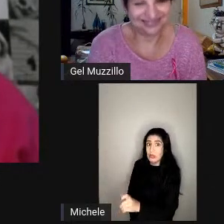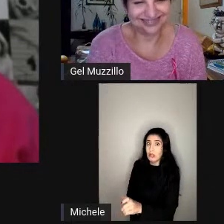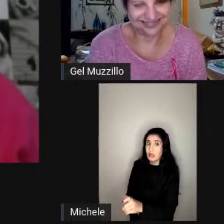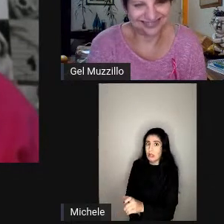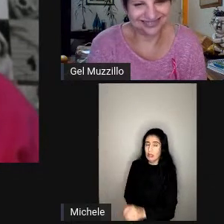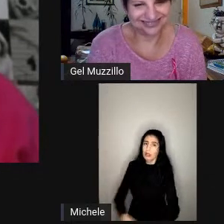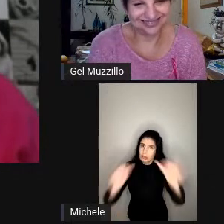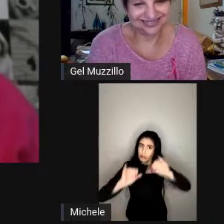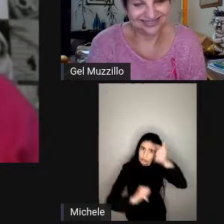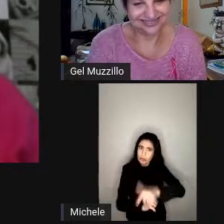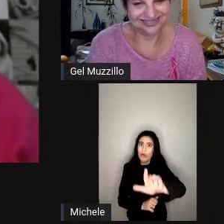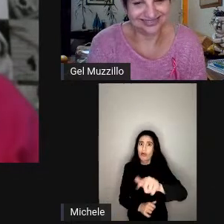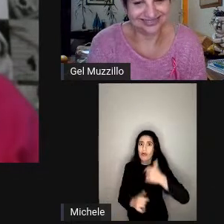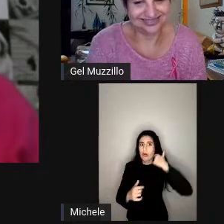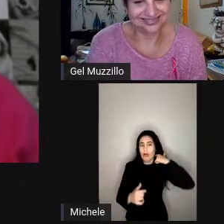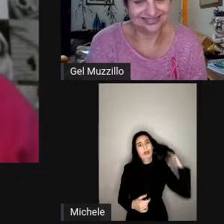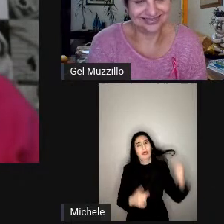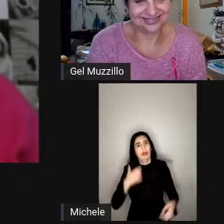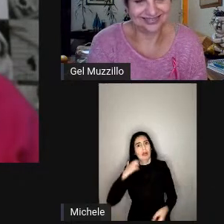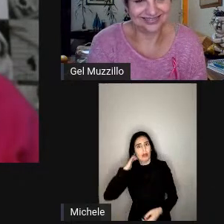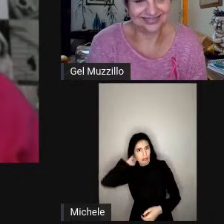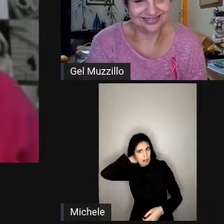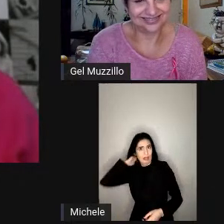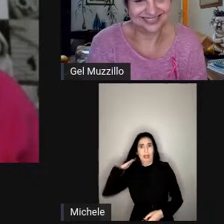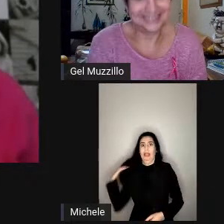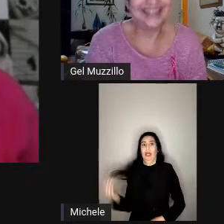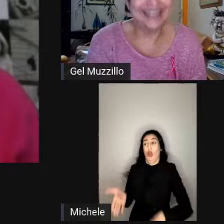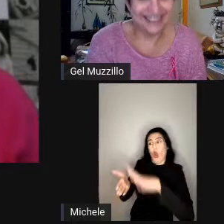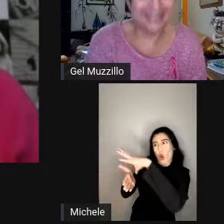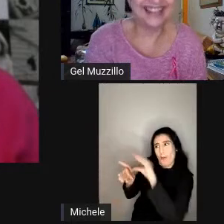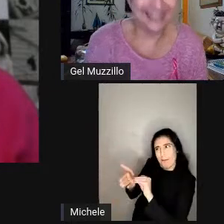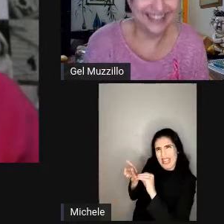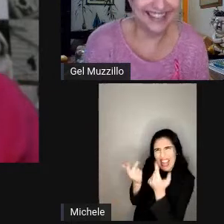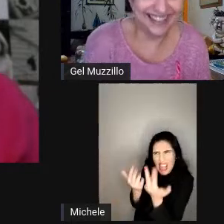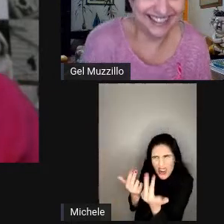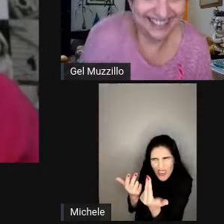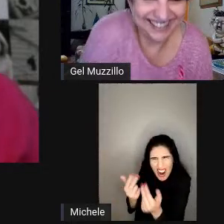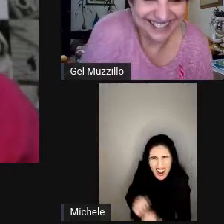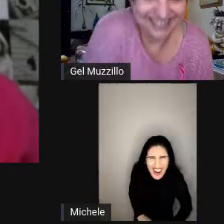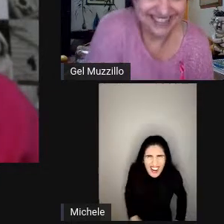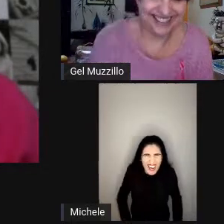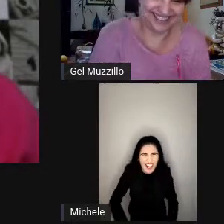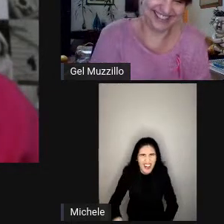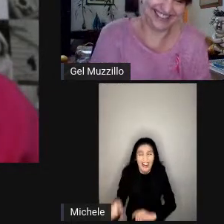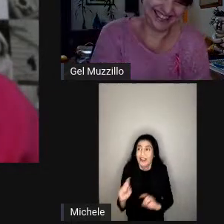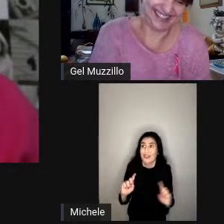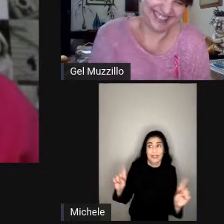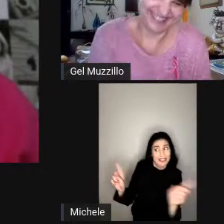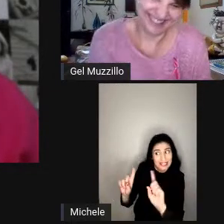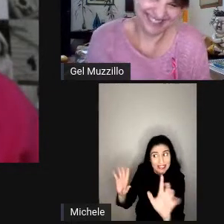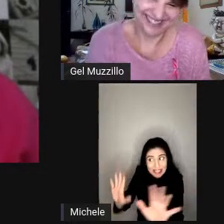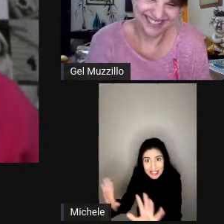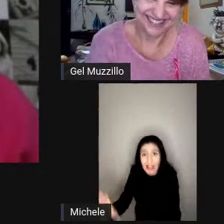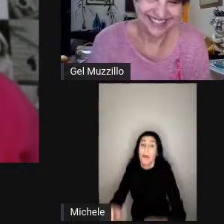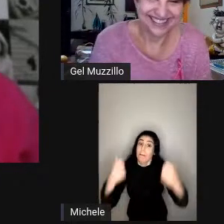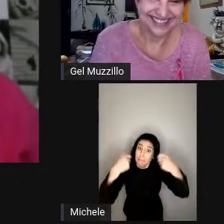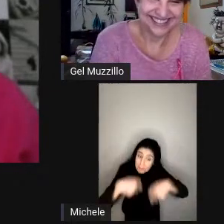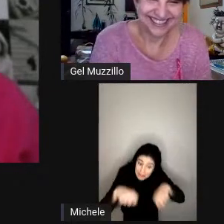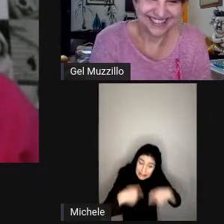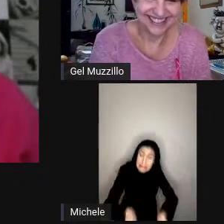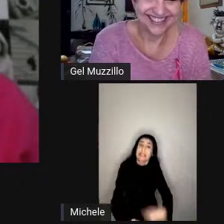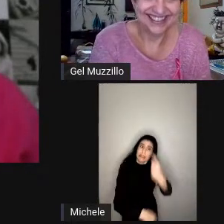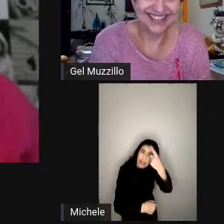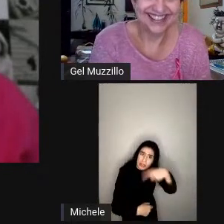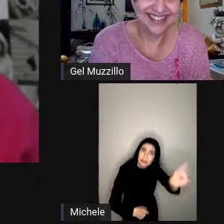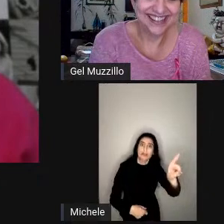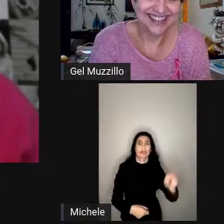dizer novamente que ninguém siga o exemplo dela, né? Que as pessoas, quando tiverem uma suspeita, vão atrás, tratem e